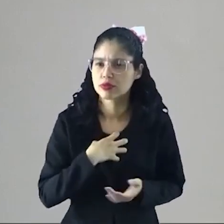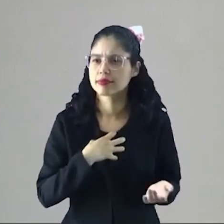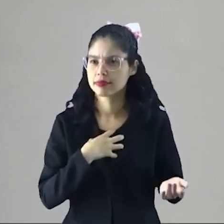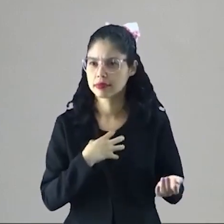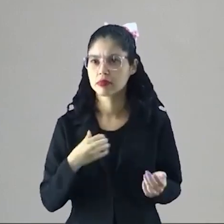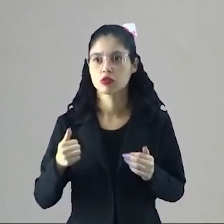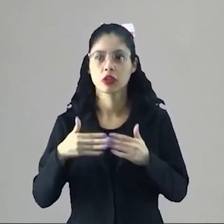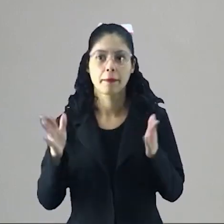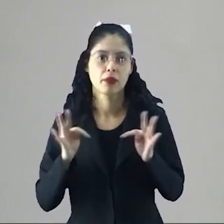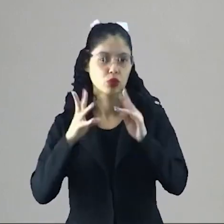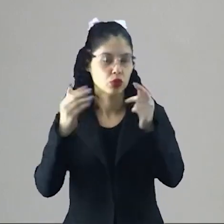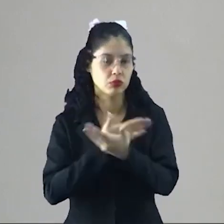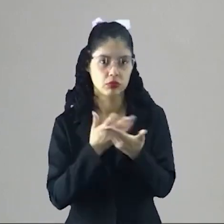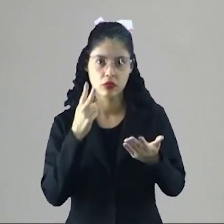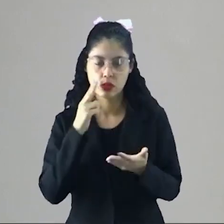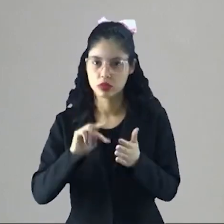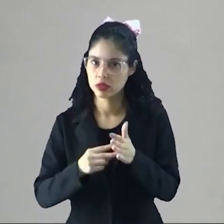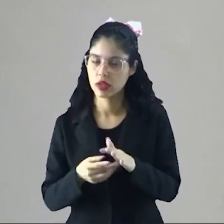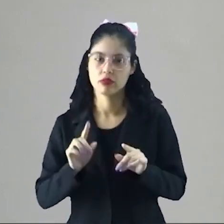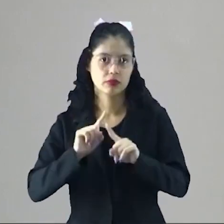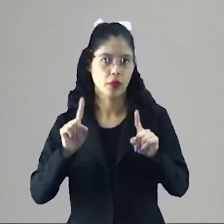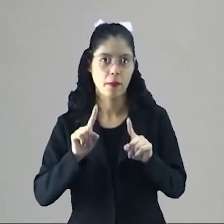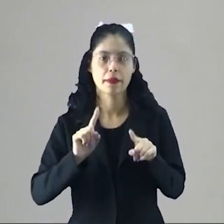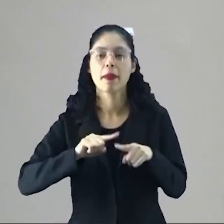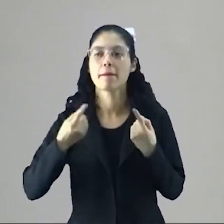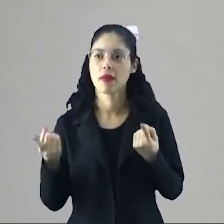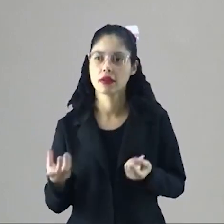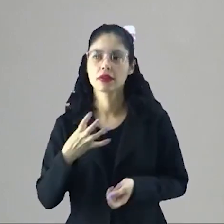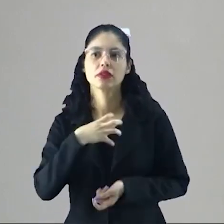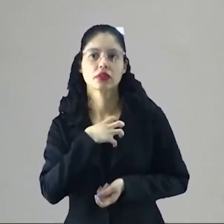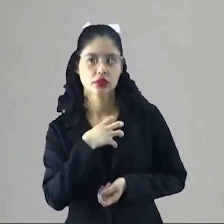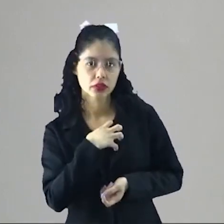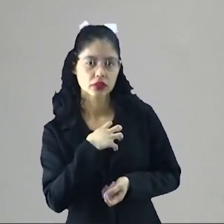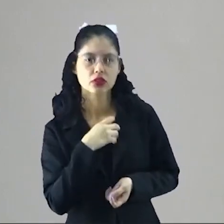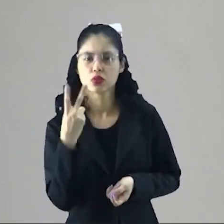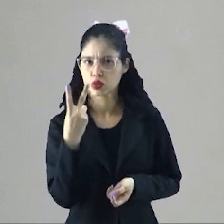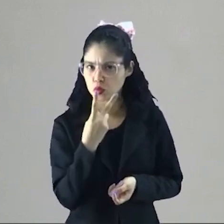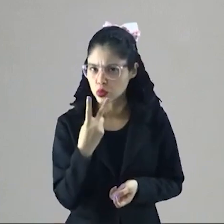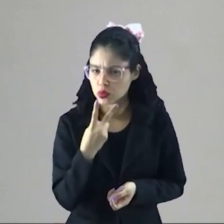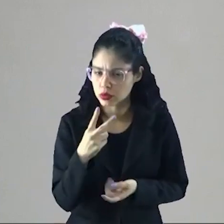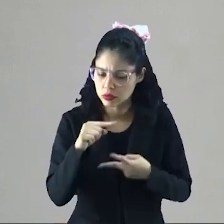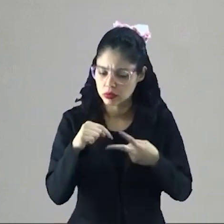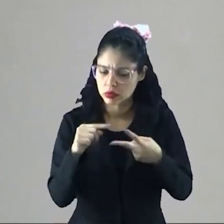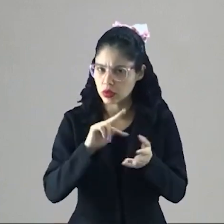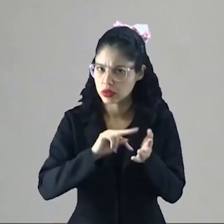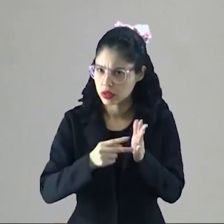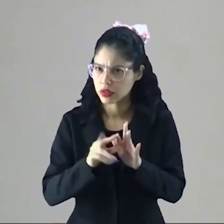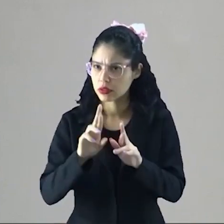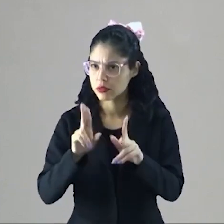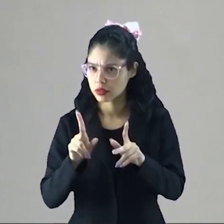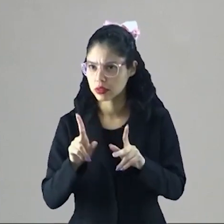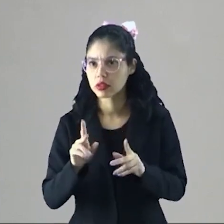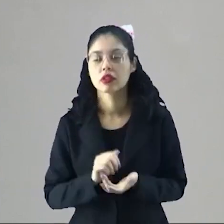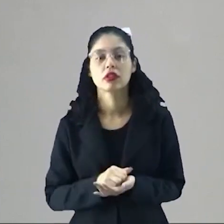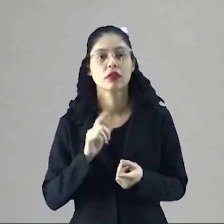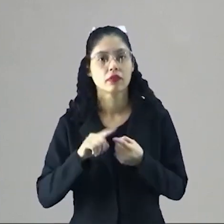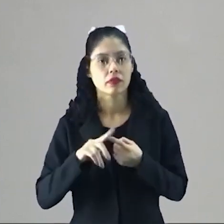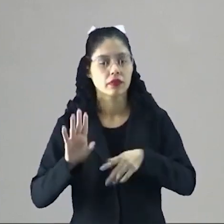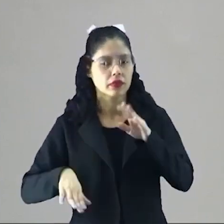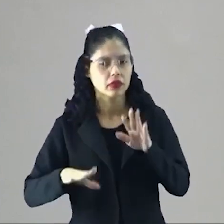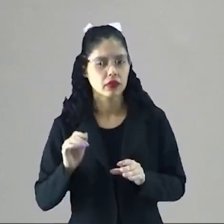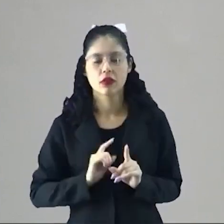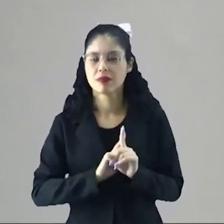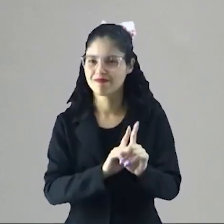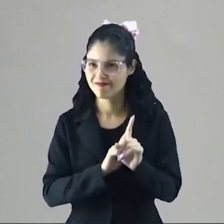não fosse aberta, né? Porque se eles falassem a posição política, com certeza eles seriam mortos. Muitos